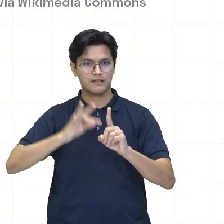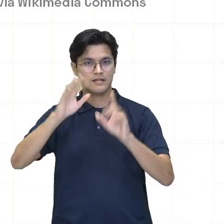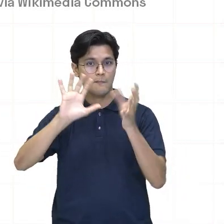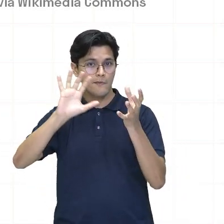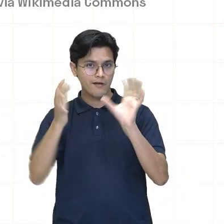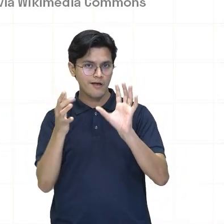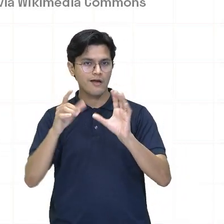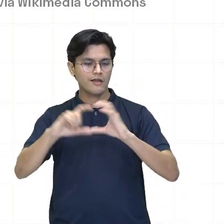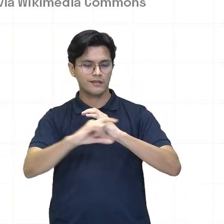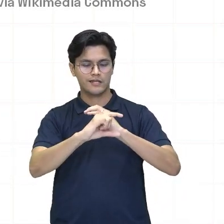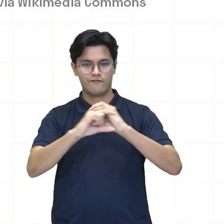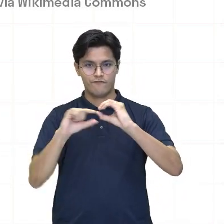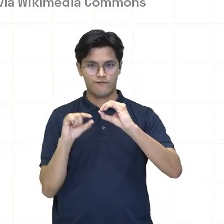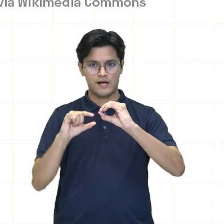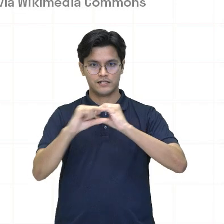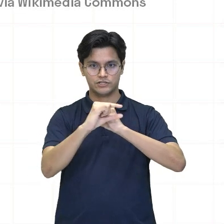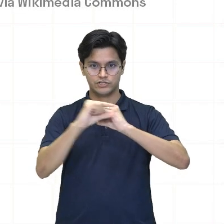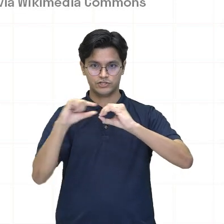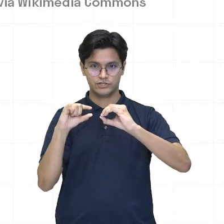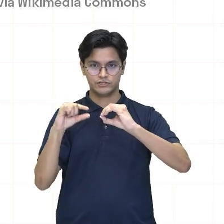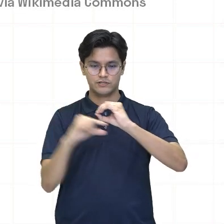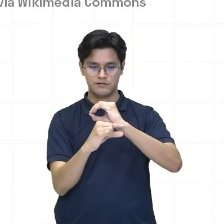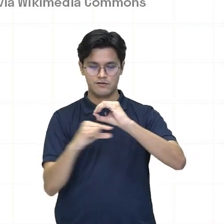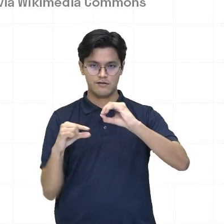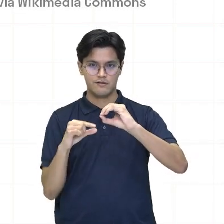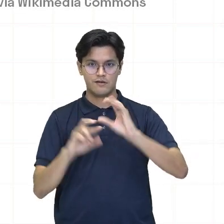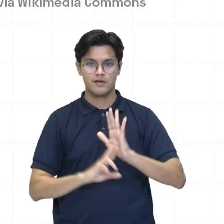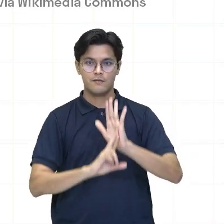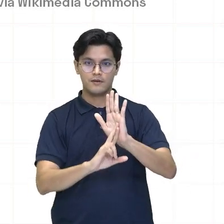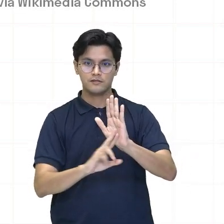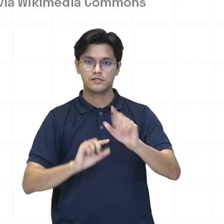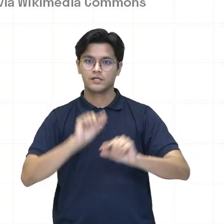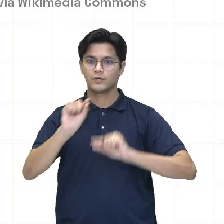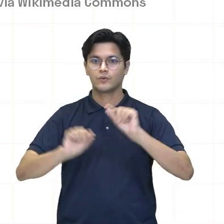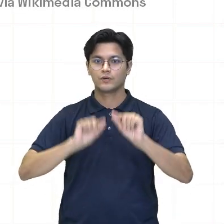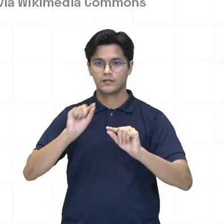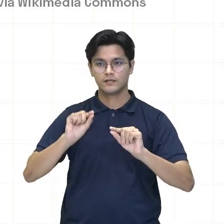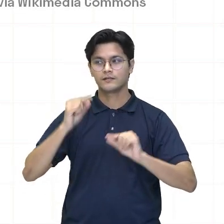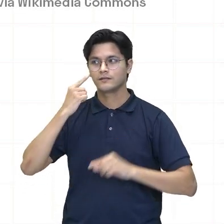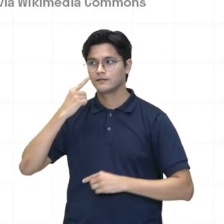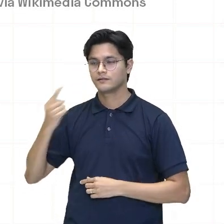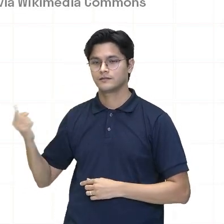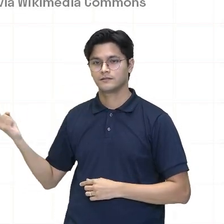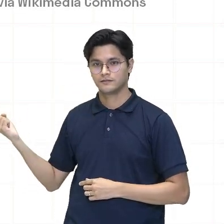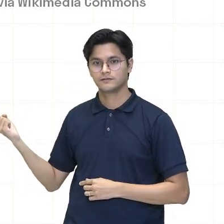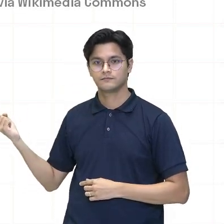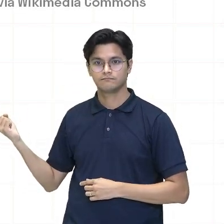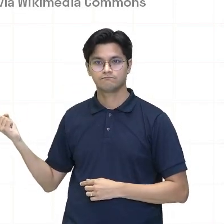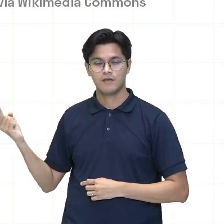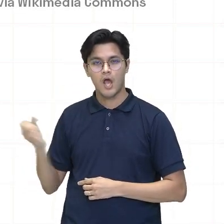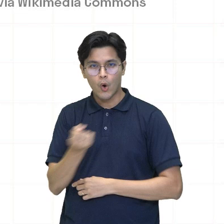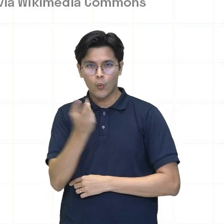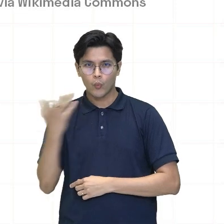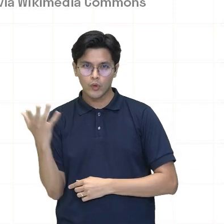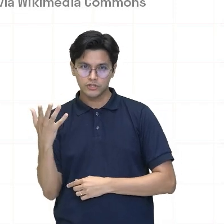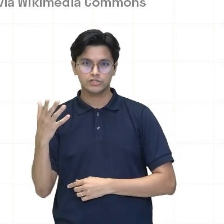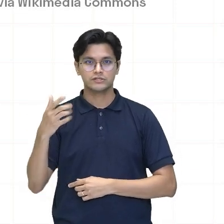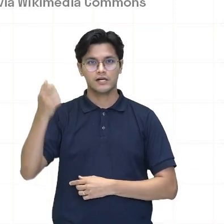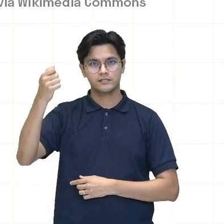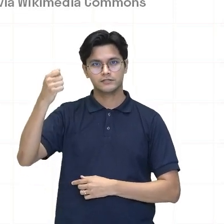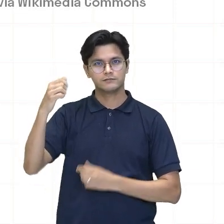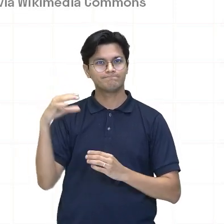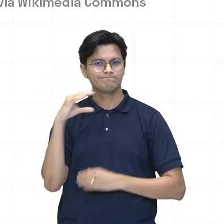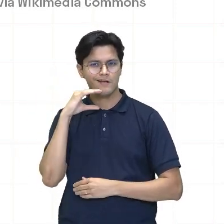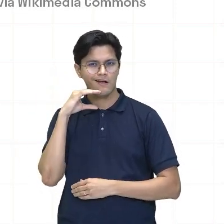faixas, né, que representam aí a incidência de calor e radiação